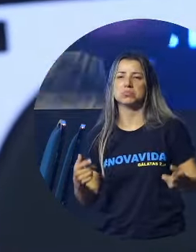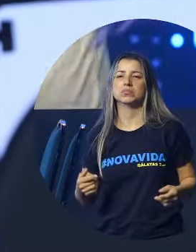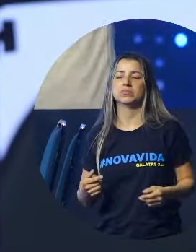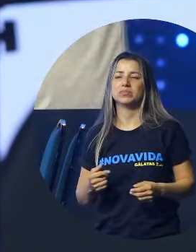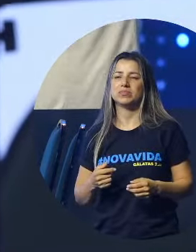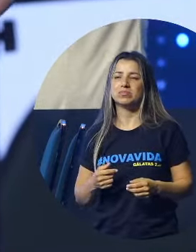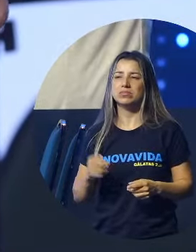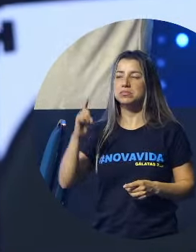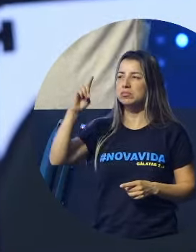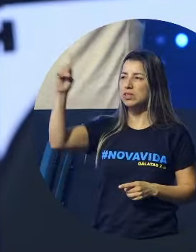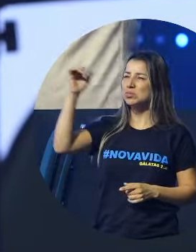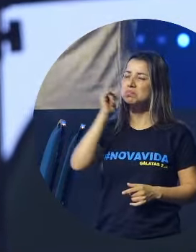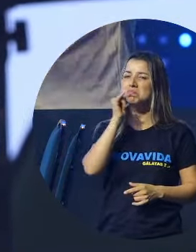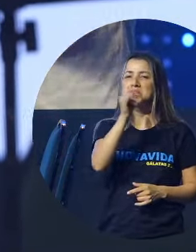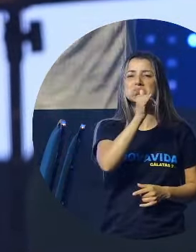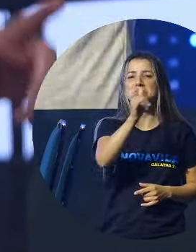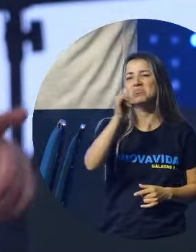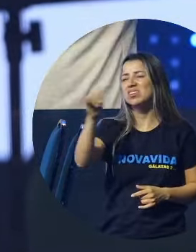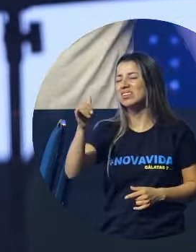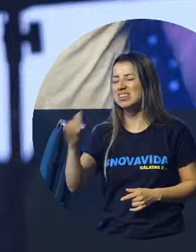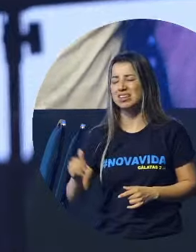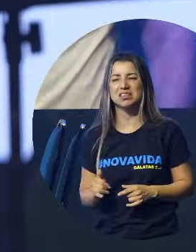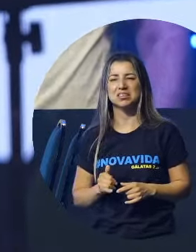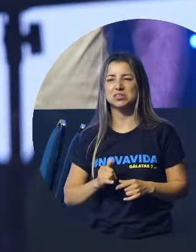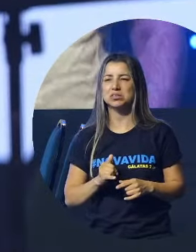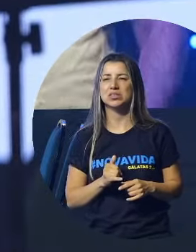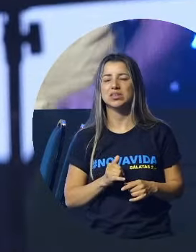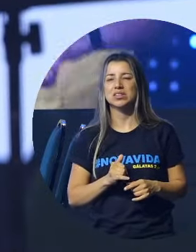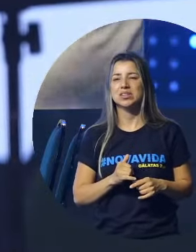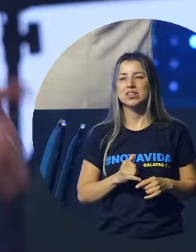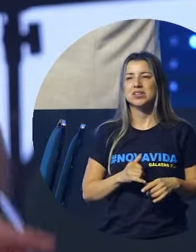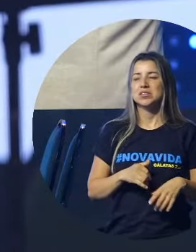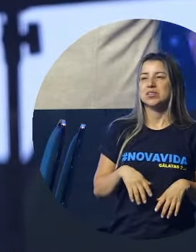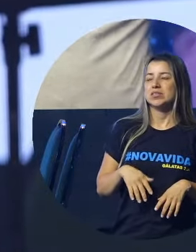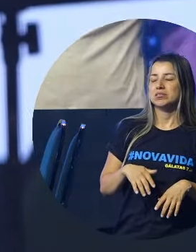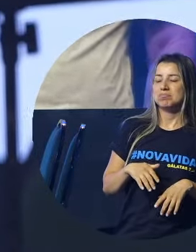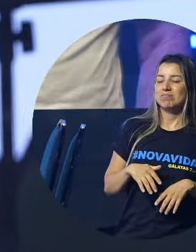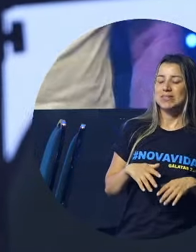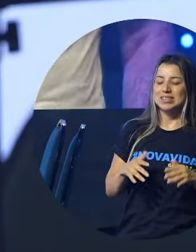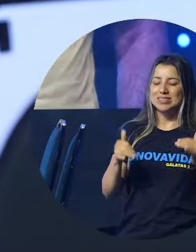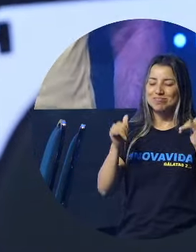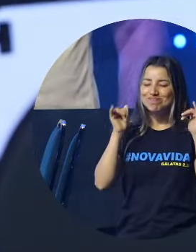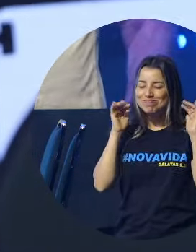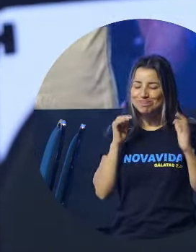Deus tem falado a nós nessa assembleia de várias maneiras, mensagens lindas.